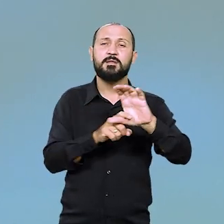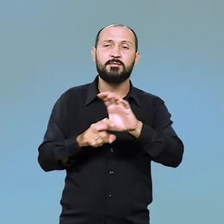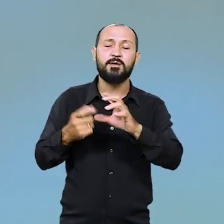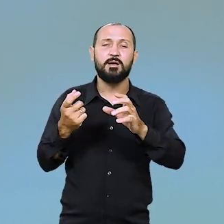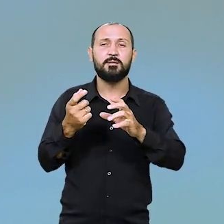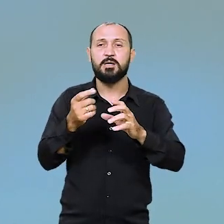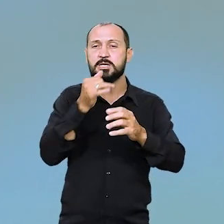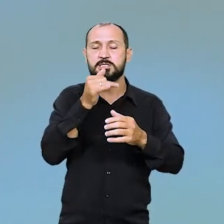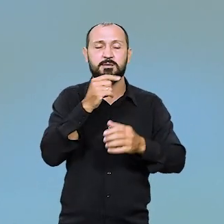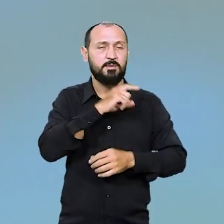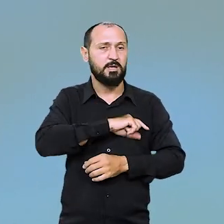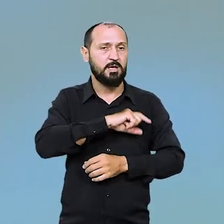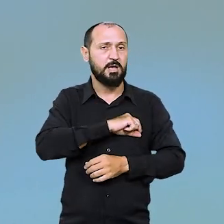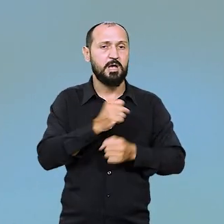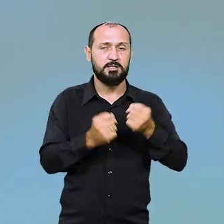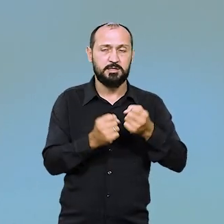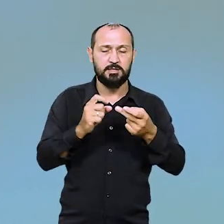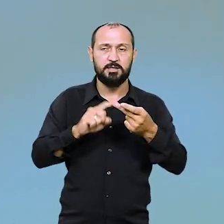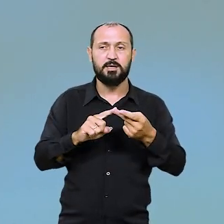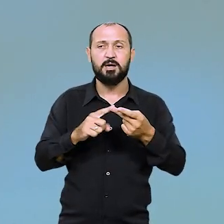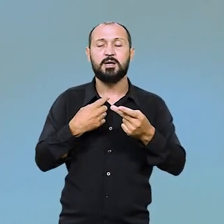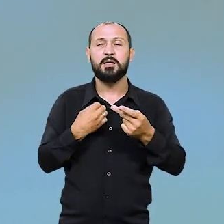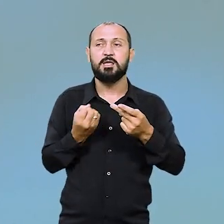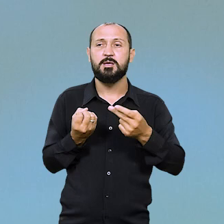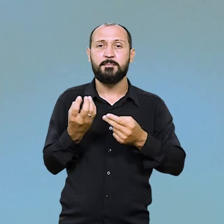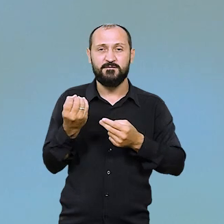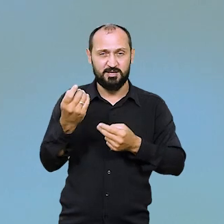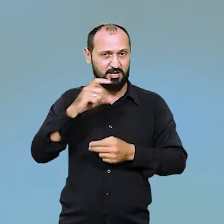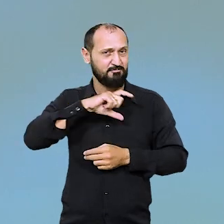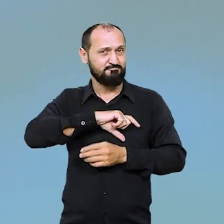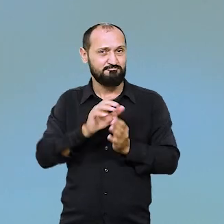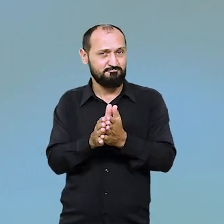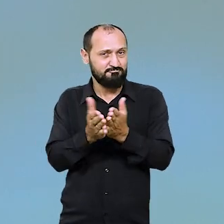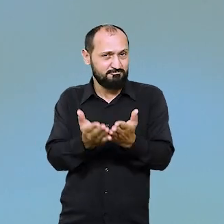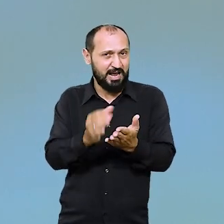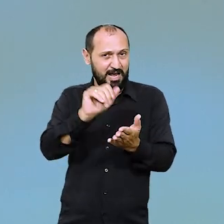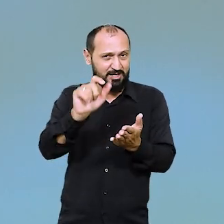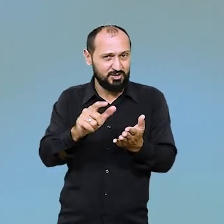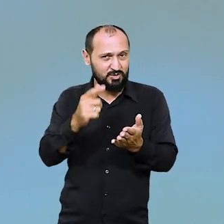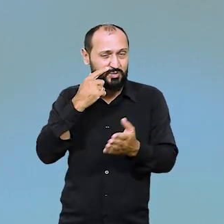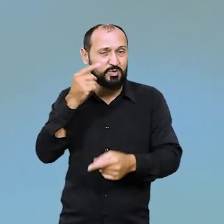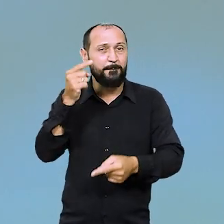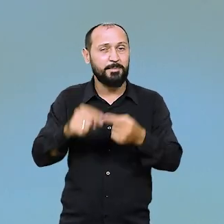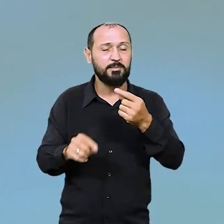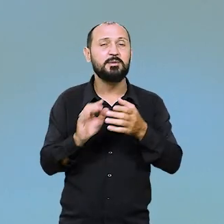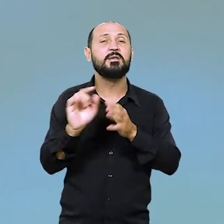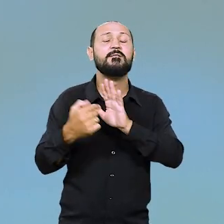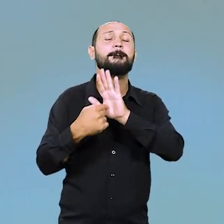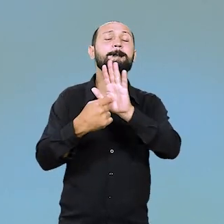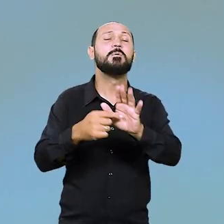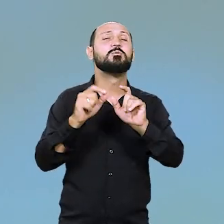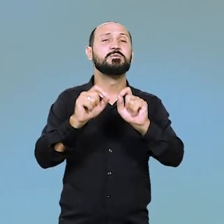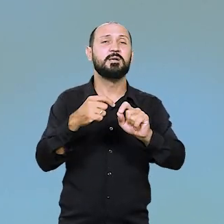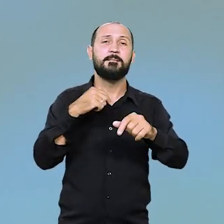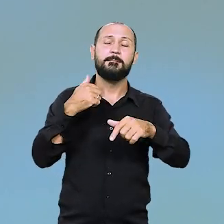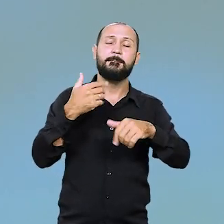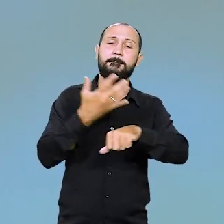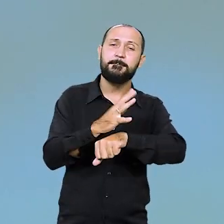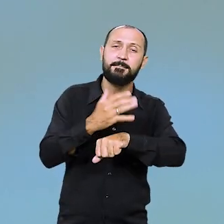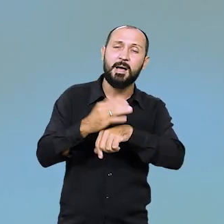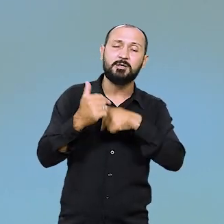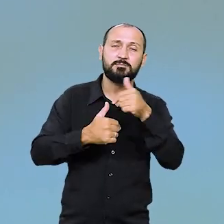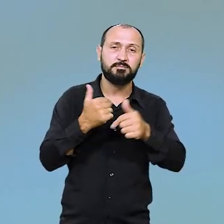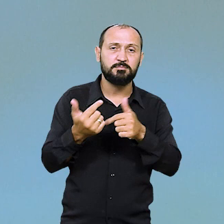de medidas coercitivas para o devedor civil, tais como a suspensão da CNH e do passaporte. E quem